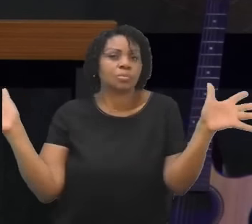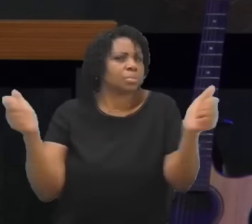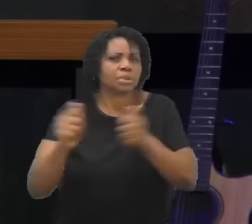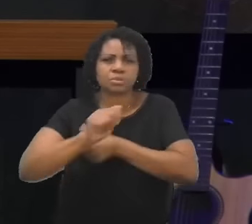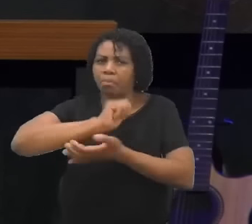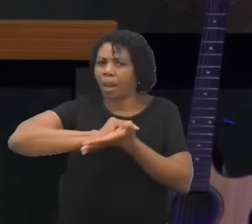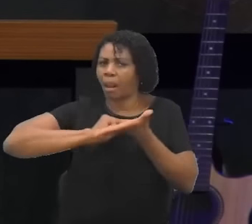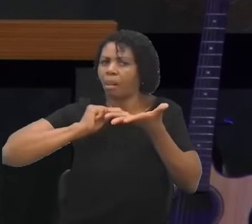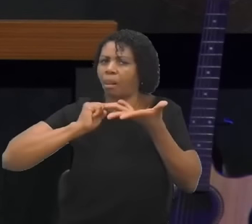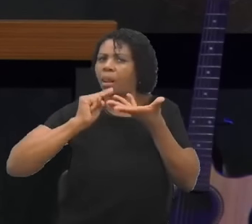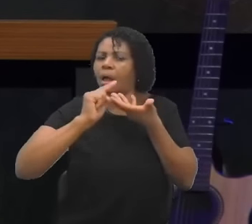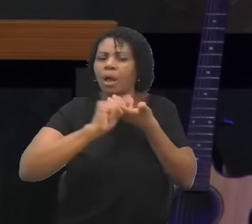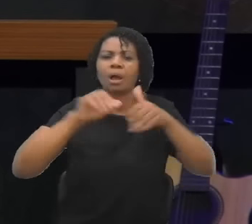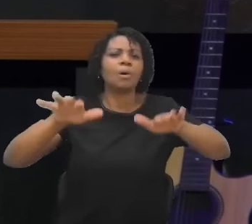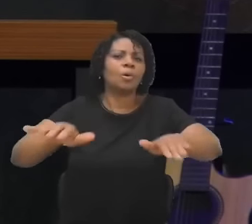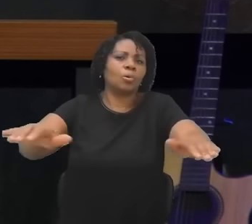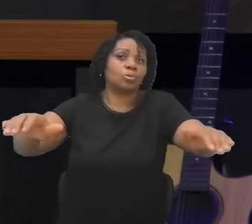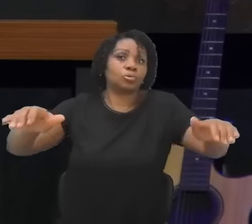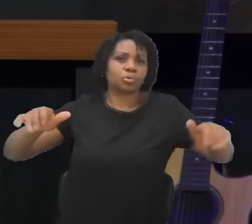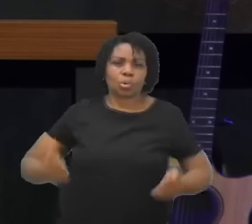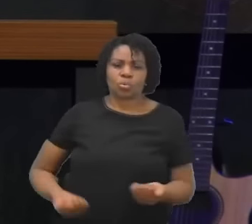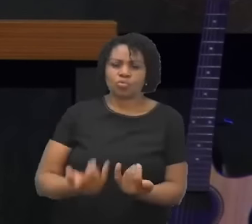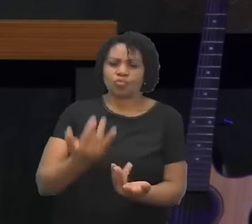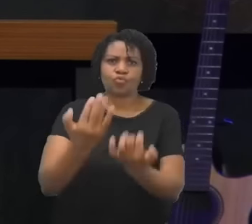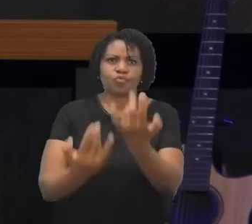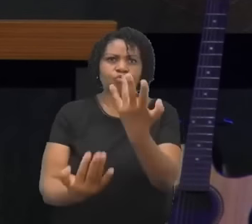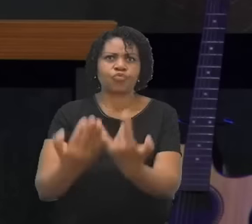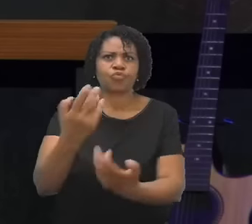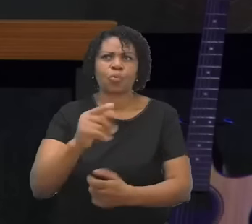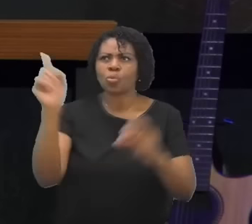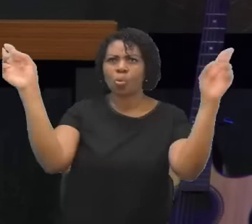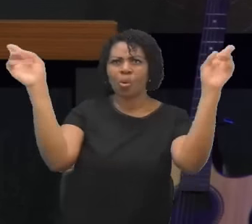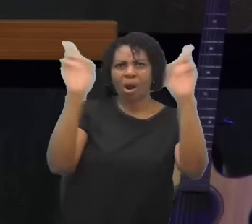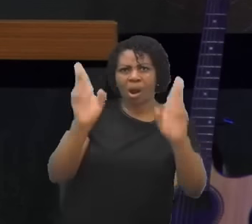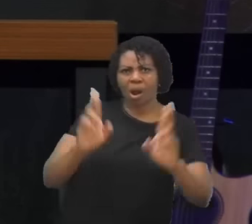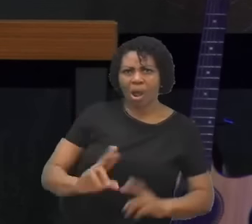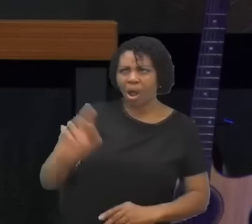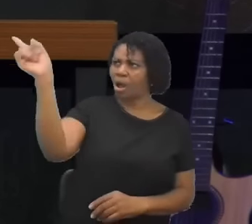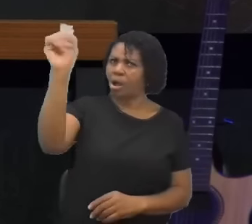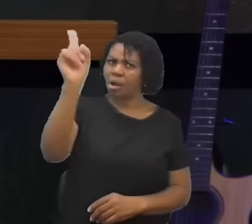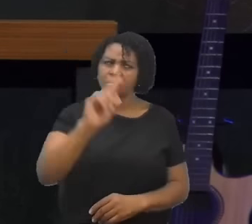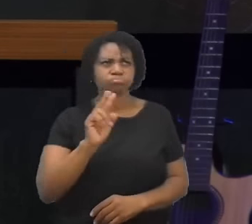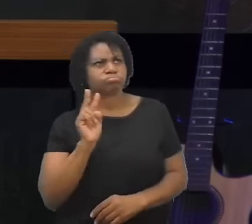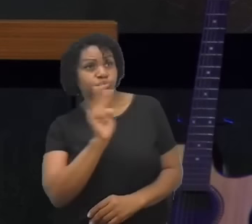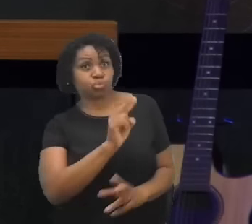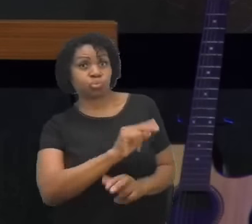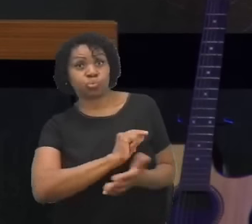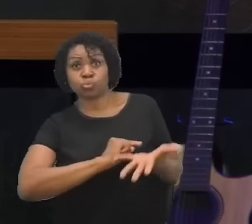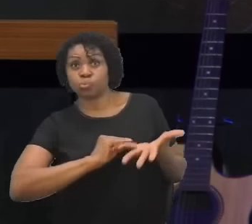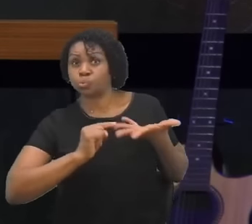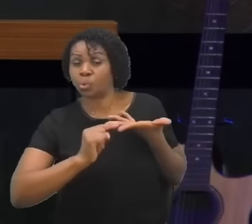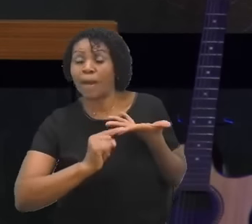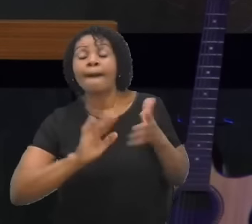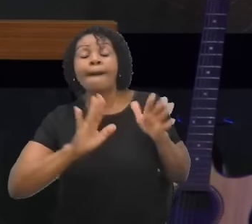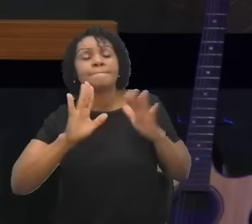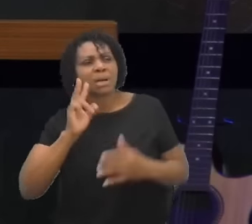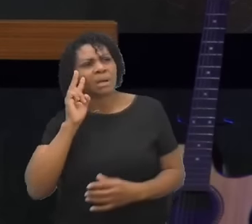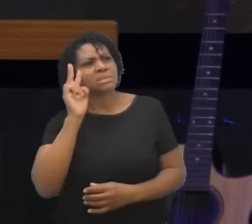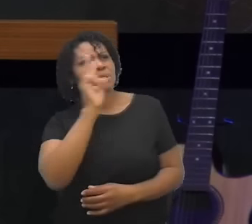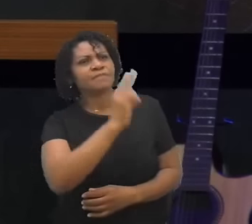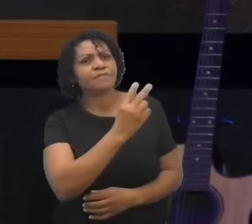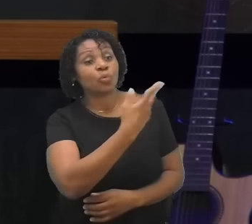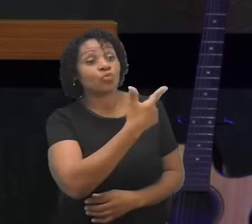coisa. Ele vai ver do trono saindo fogo, saindo raio, saindo trovão, ele vai ver muita coisa. Mas ele viu